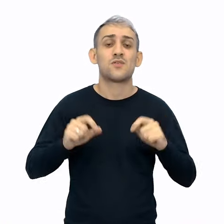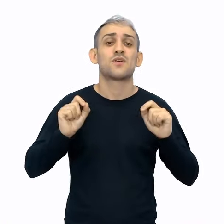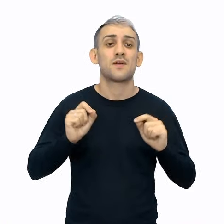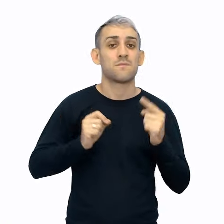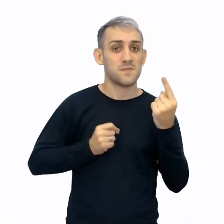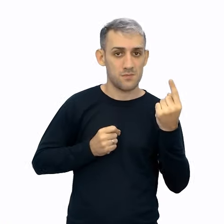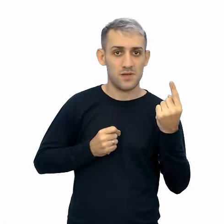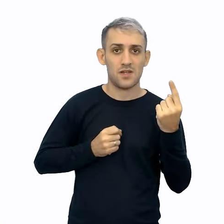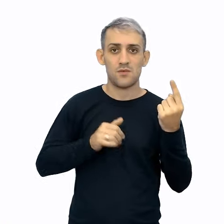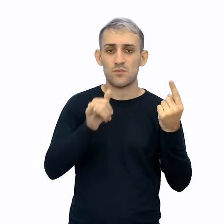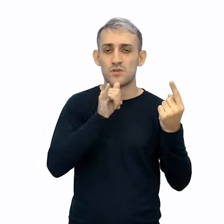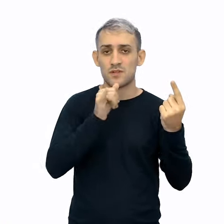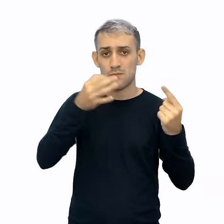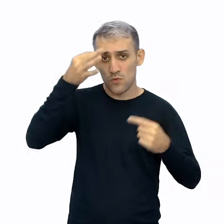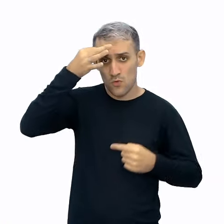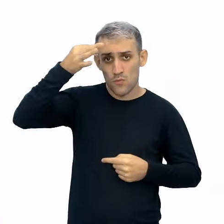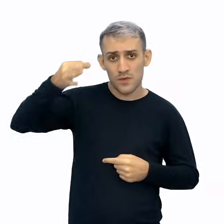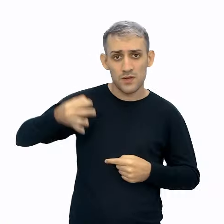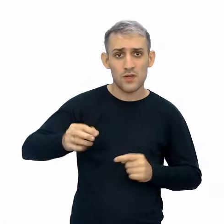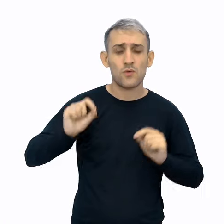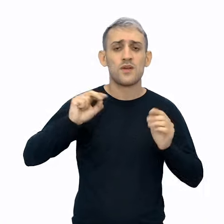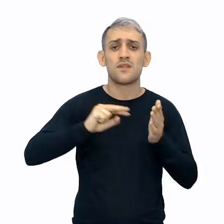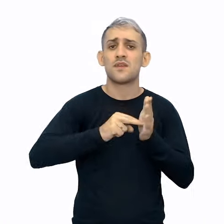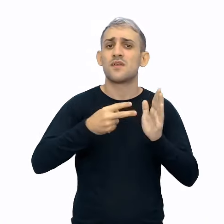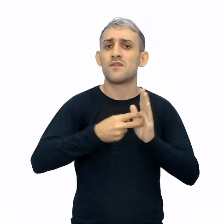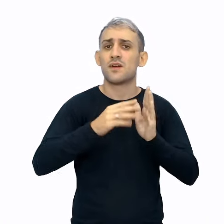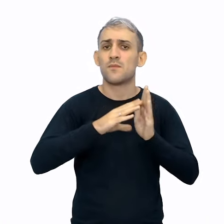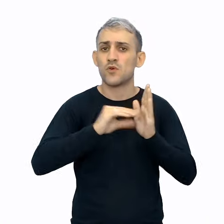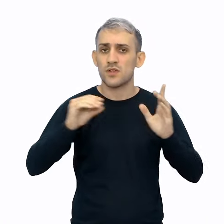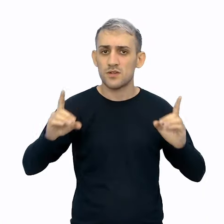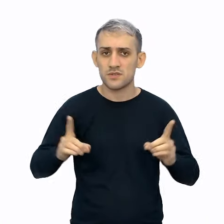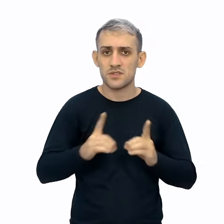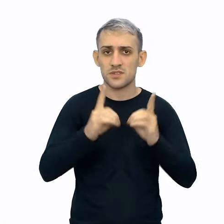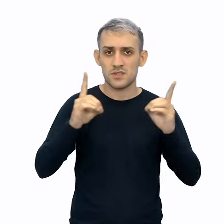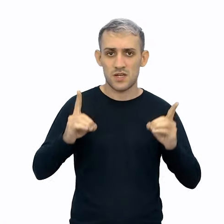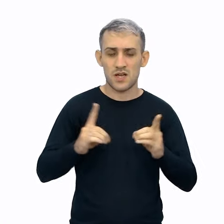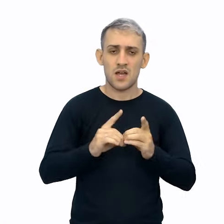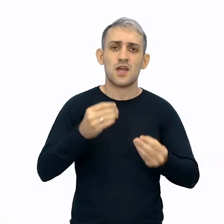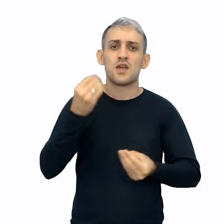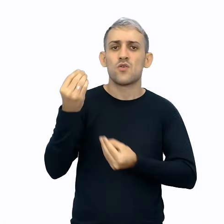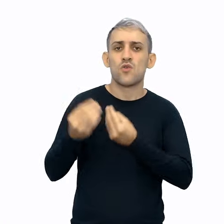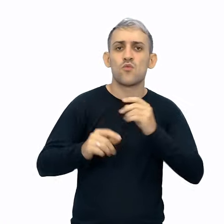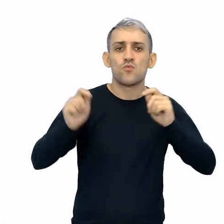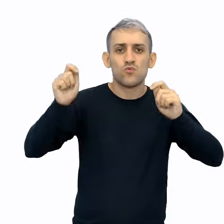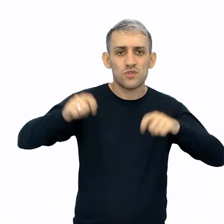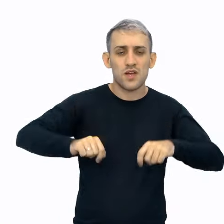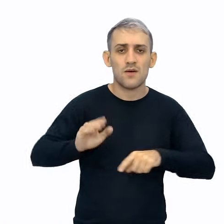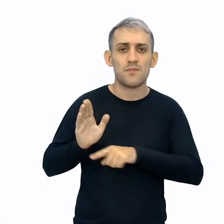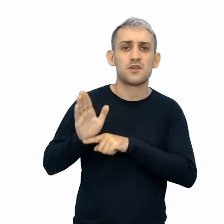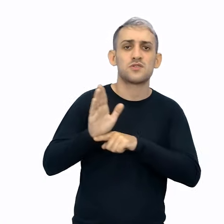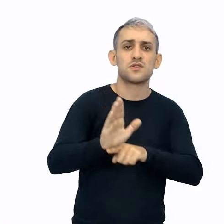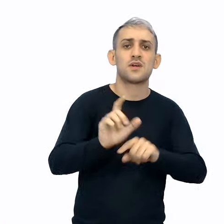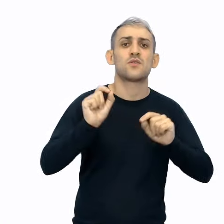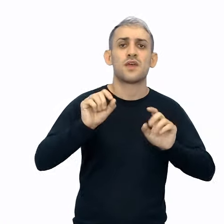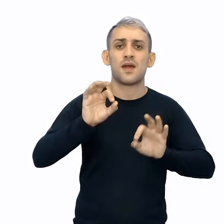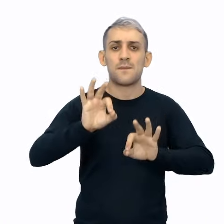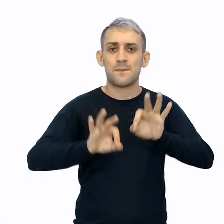compreender o que é modelo didático e de que forma ele pode potencializar a